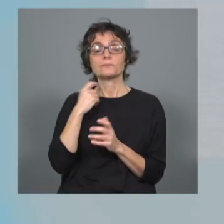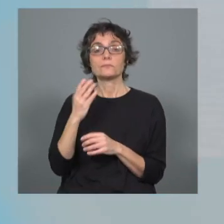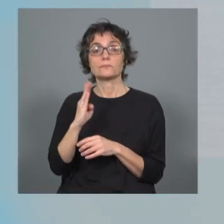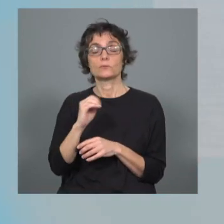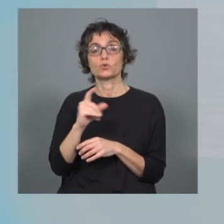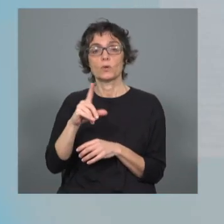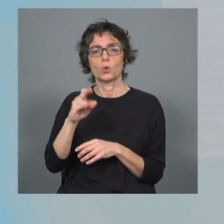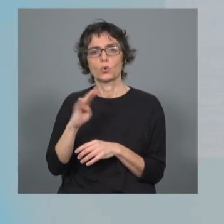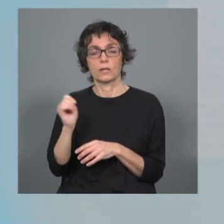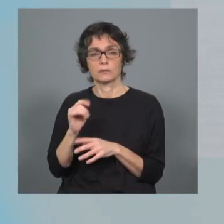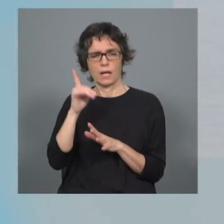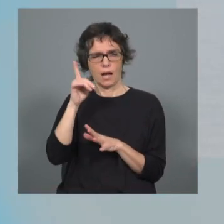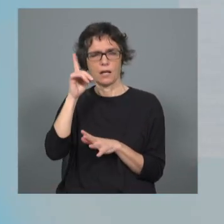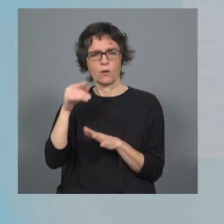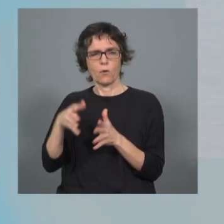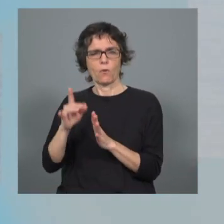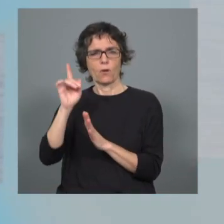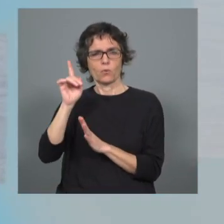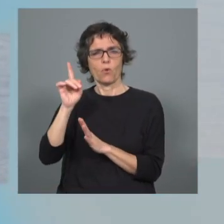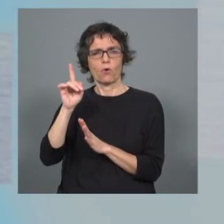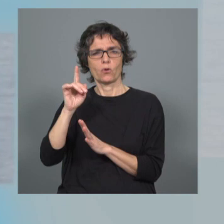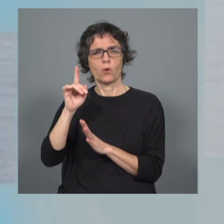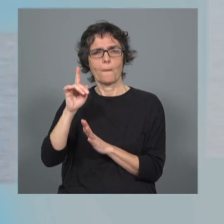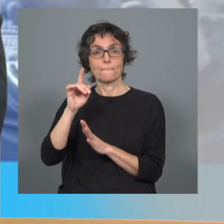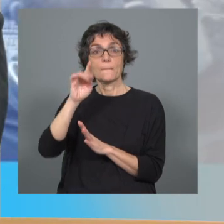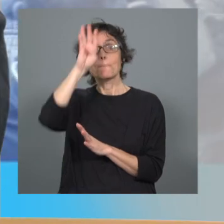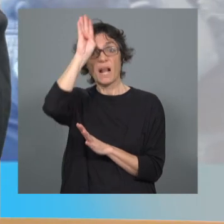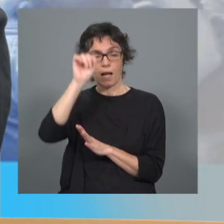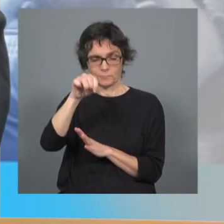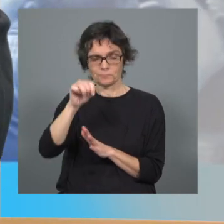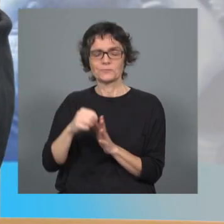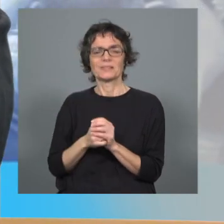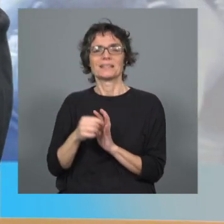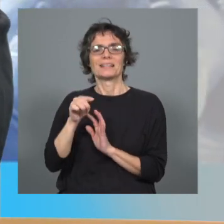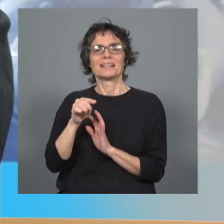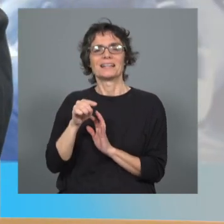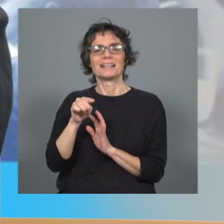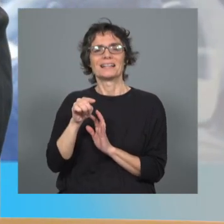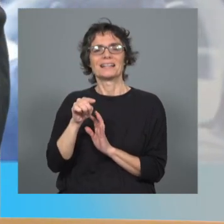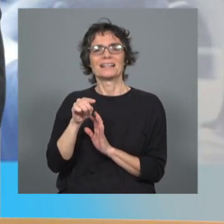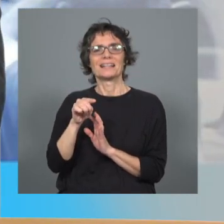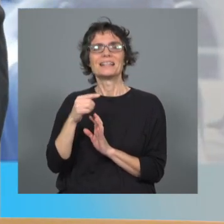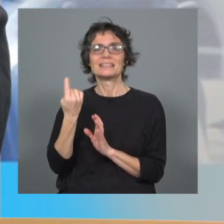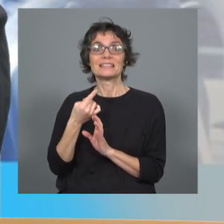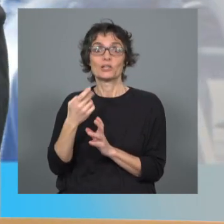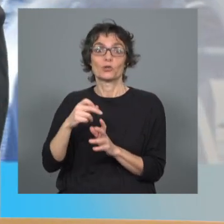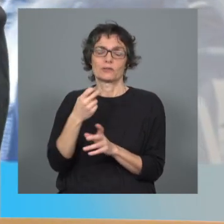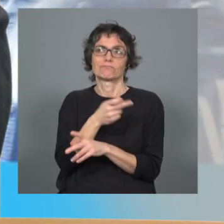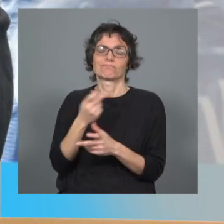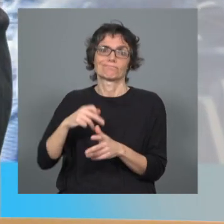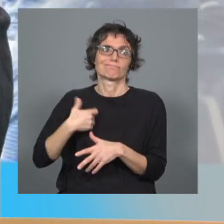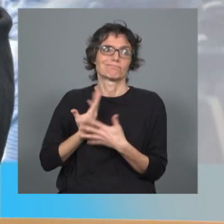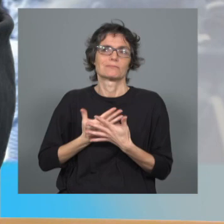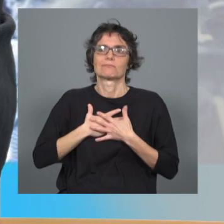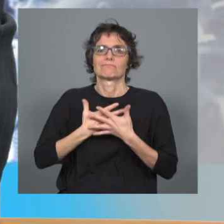do norte, não é? Do Minho, creio eu. Sou natural de Braga. De Braga, onde essas expressões acabam por ser muito... São muito ricas e muito